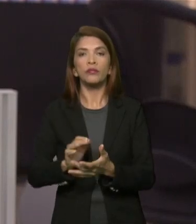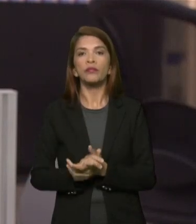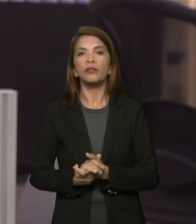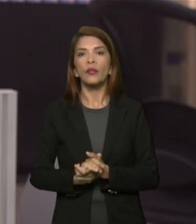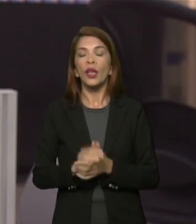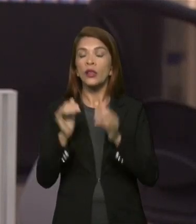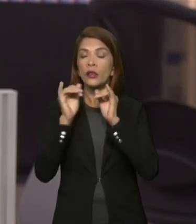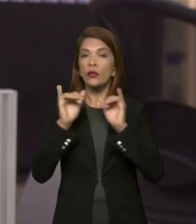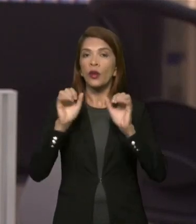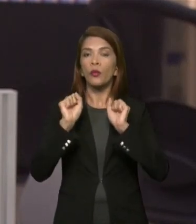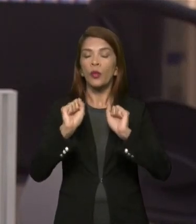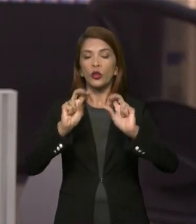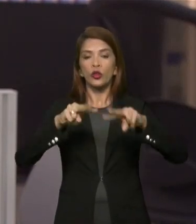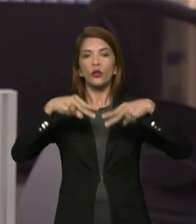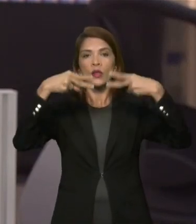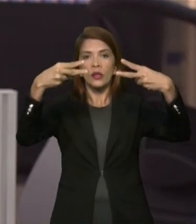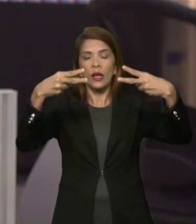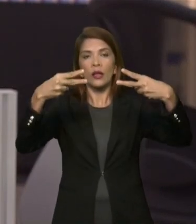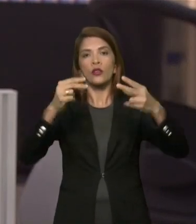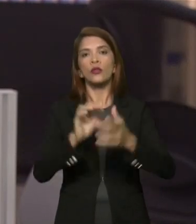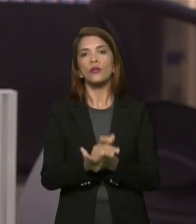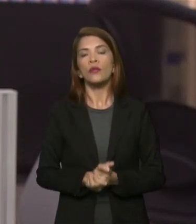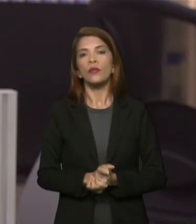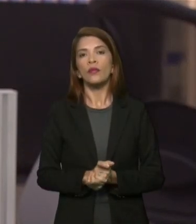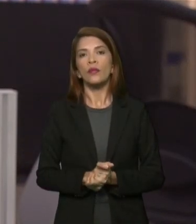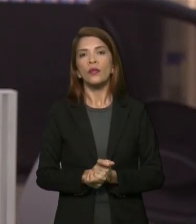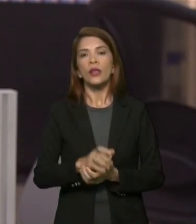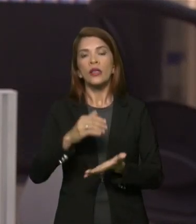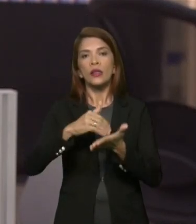podem ser feitas no site da Secretaria,